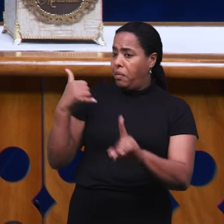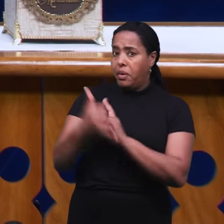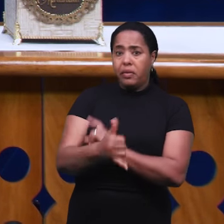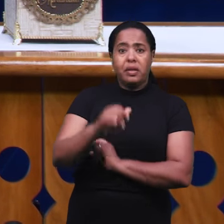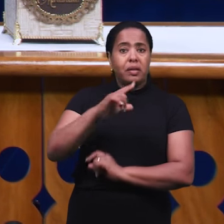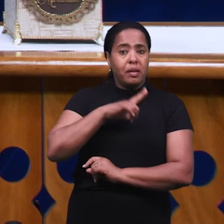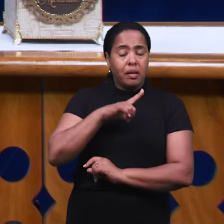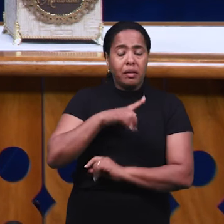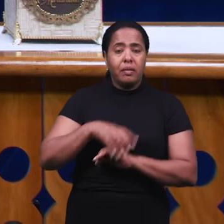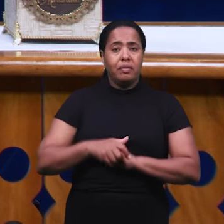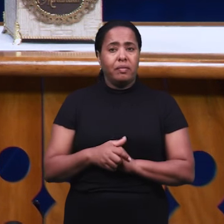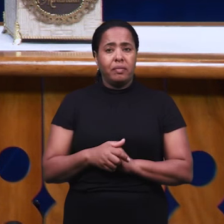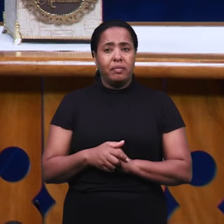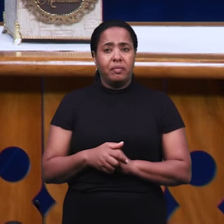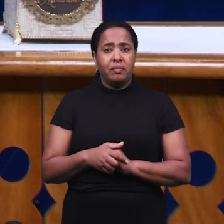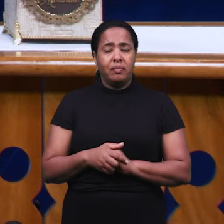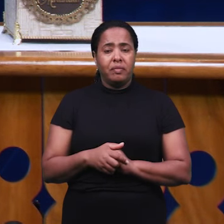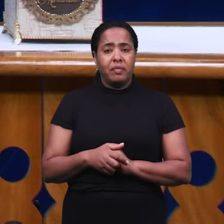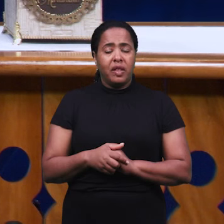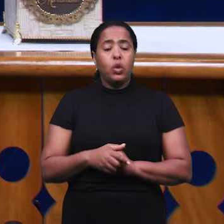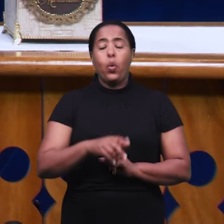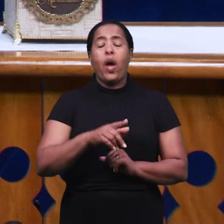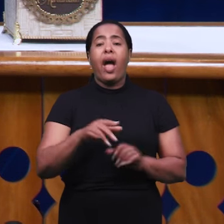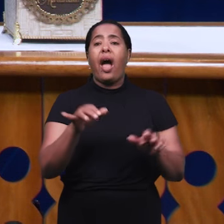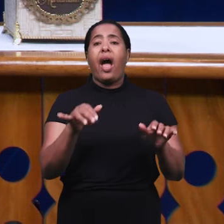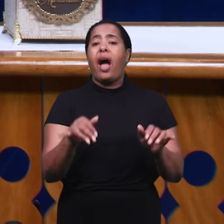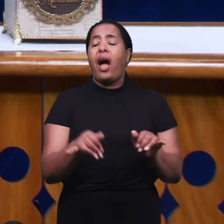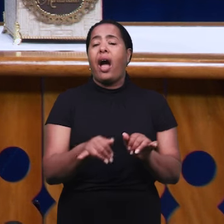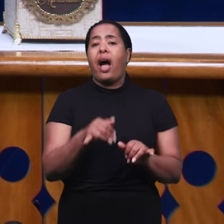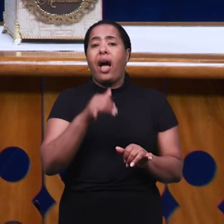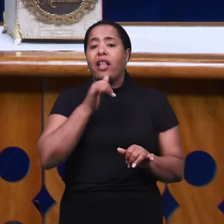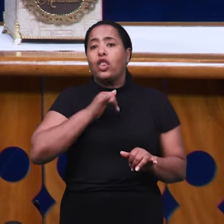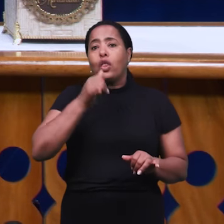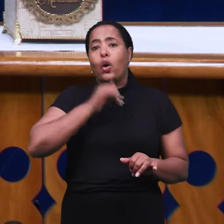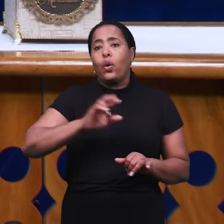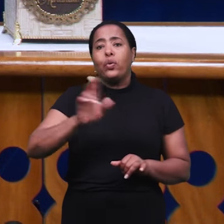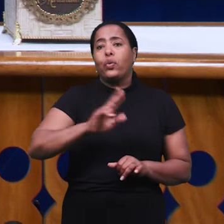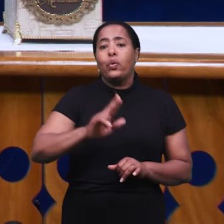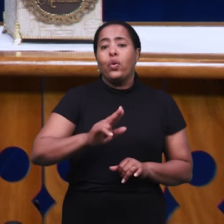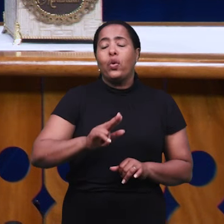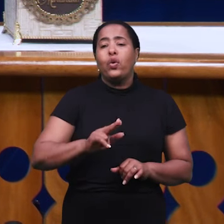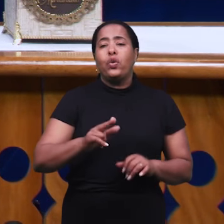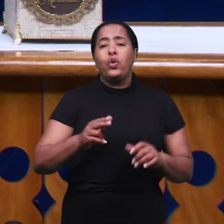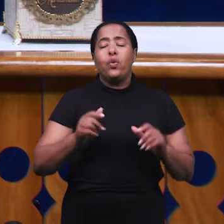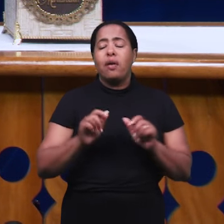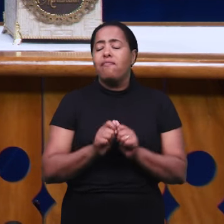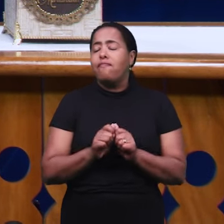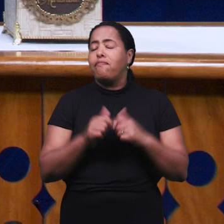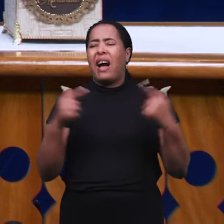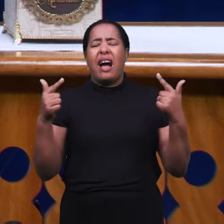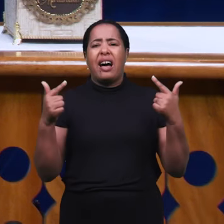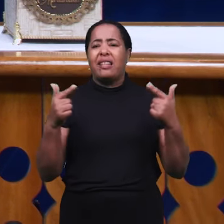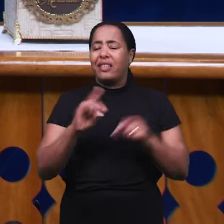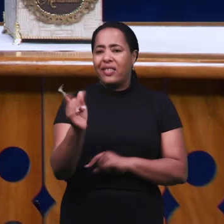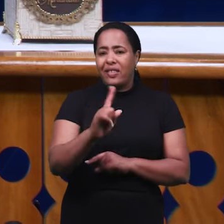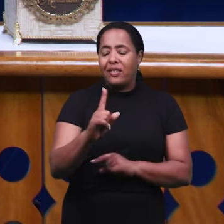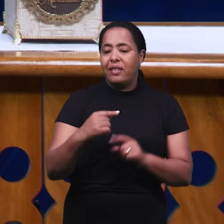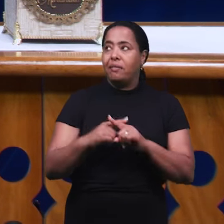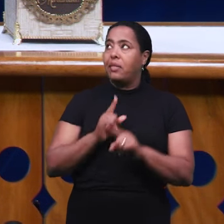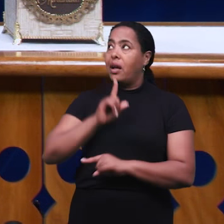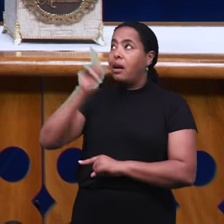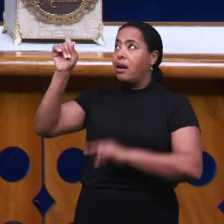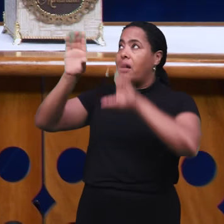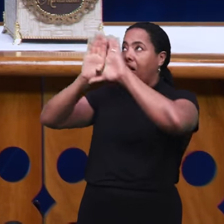profética. Ela não é do acaso, ela não é lançada à sorte, mas existe um projeto